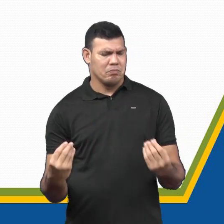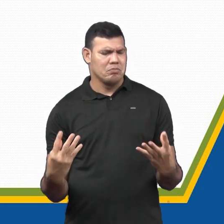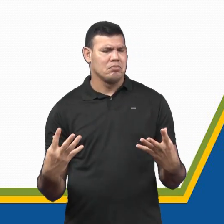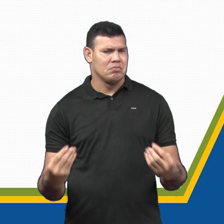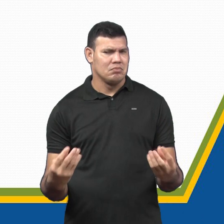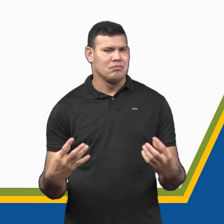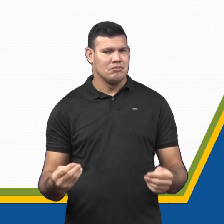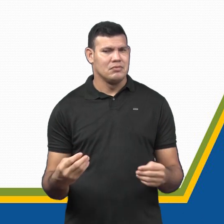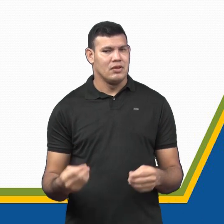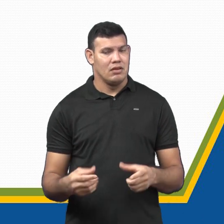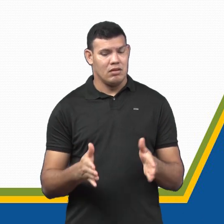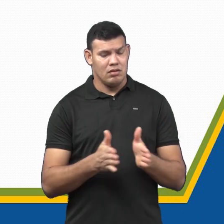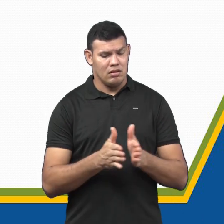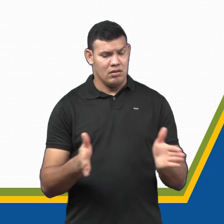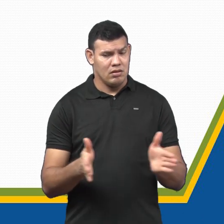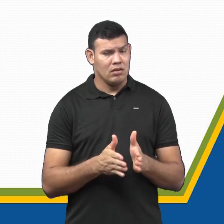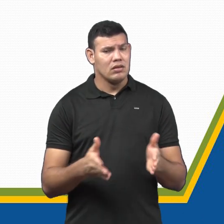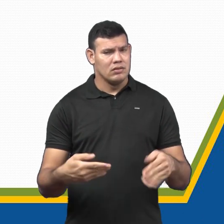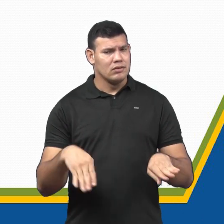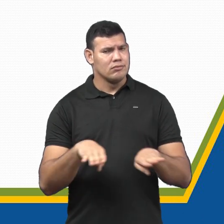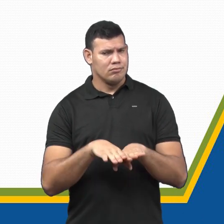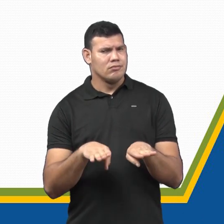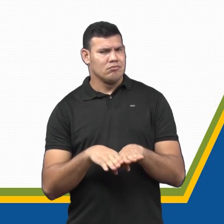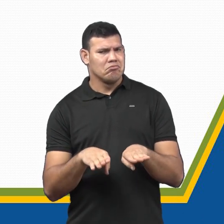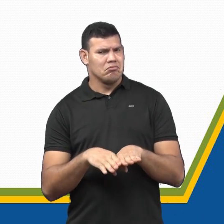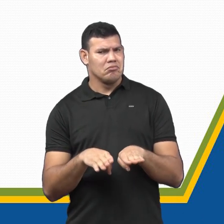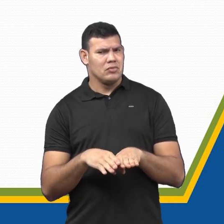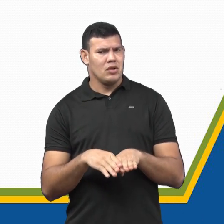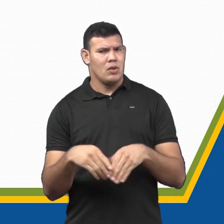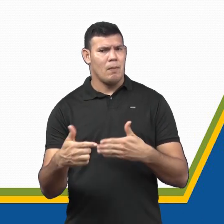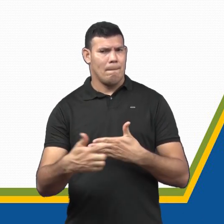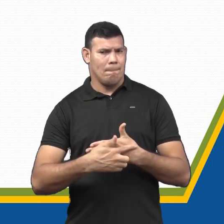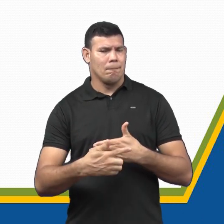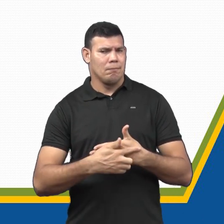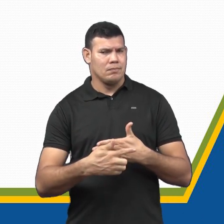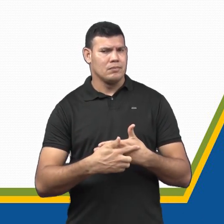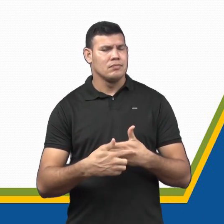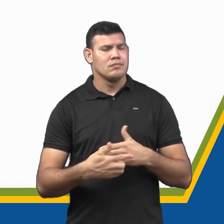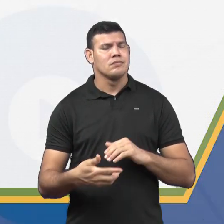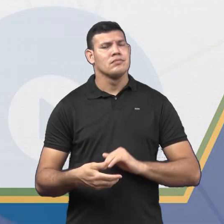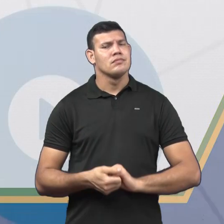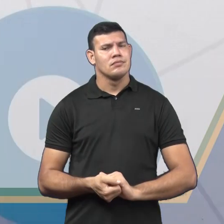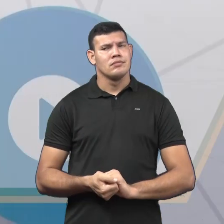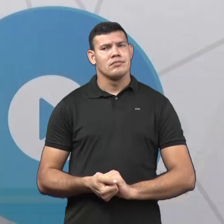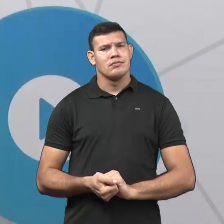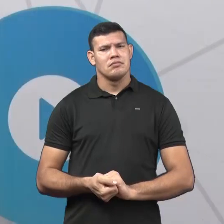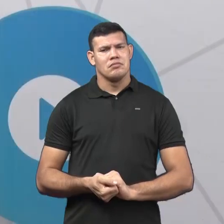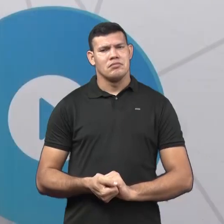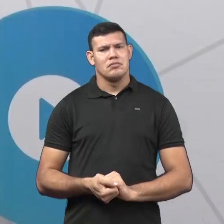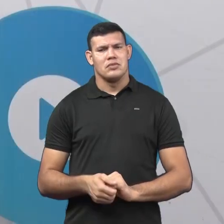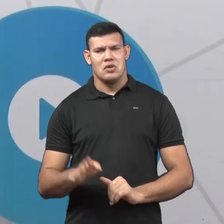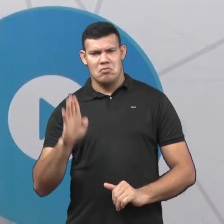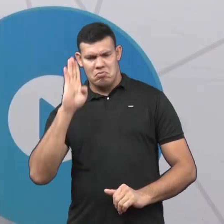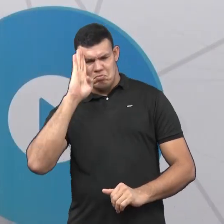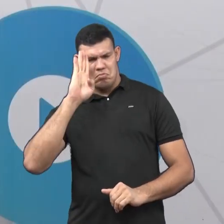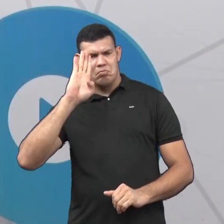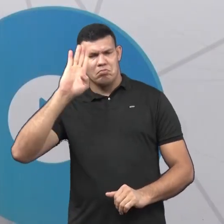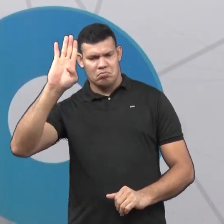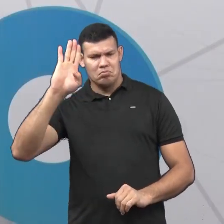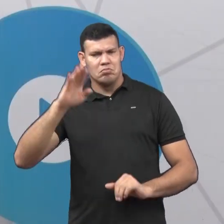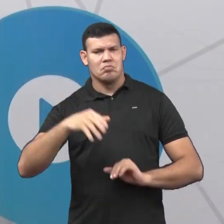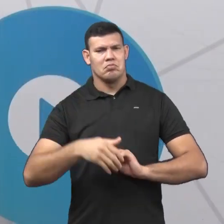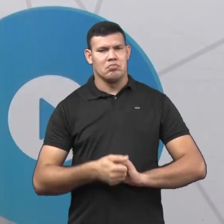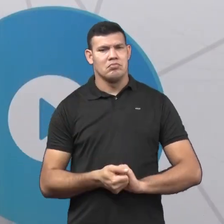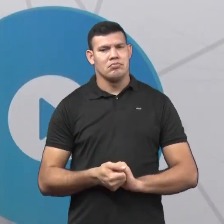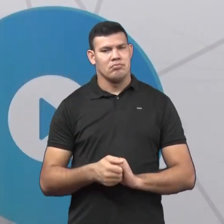com relação à forma e à função. Cada uma dessas células ela vai ter uma função específica no processo de